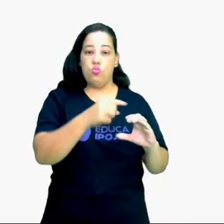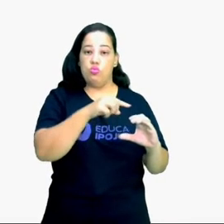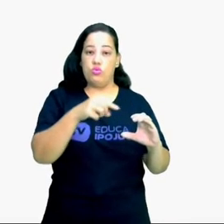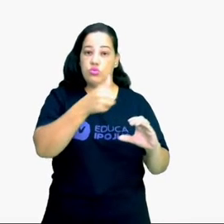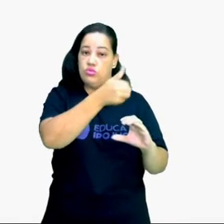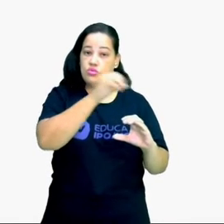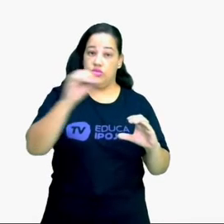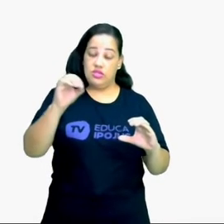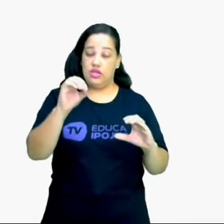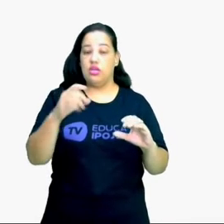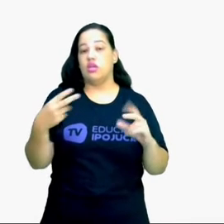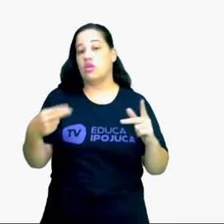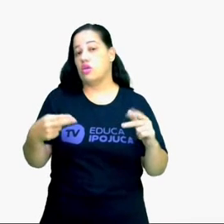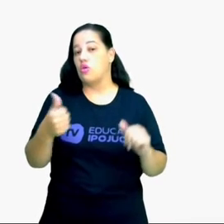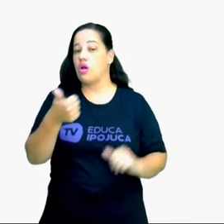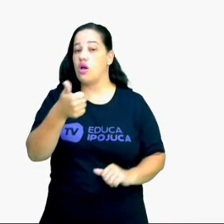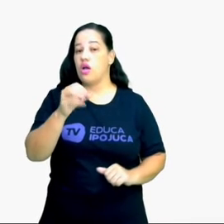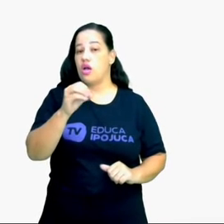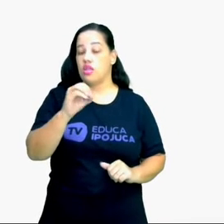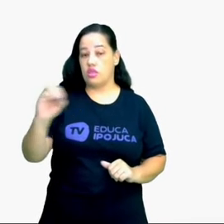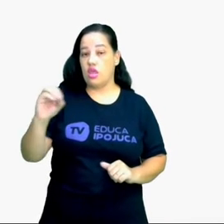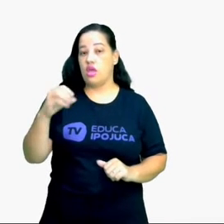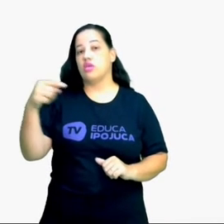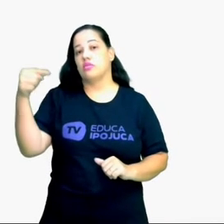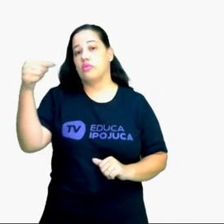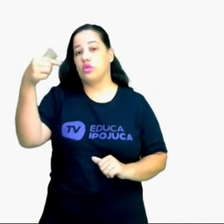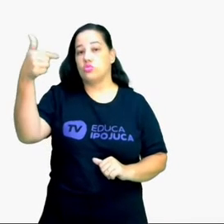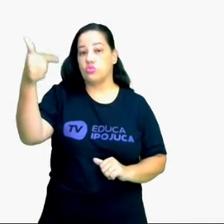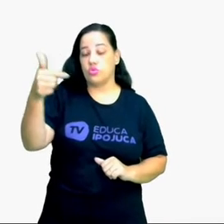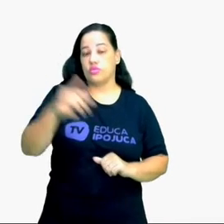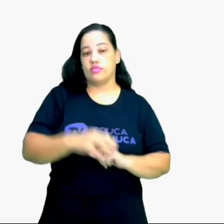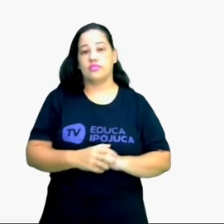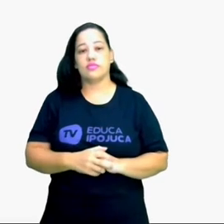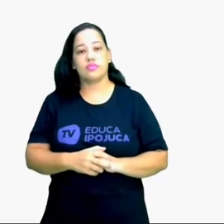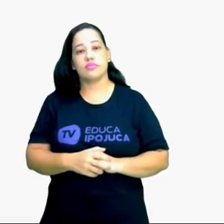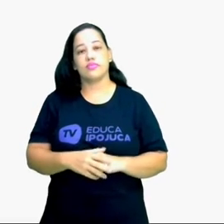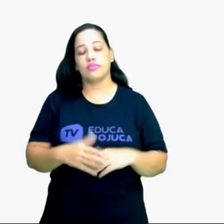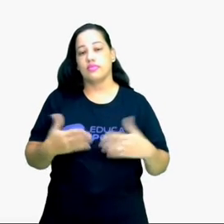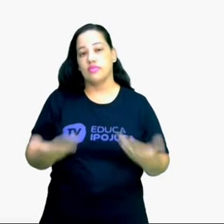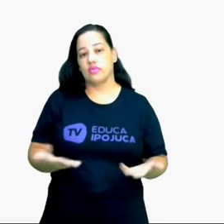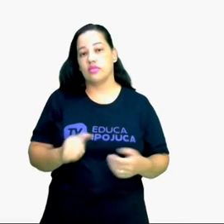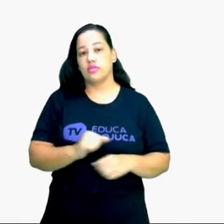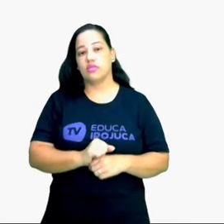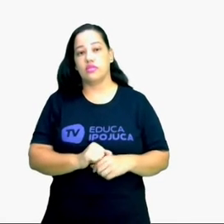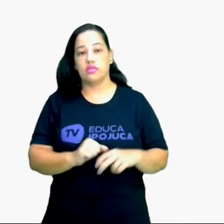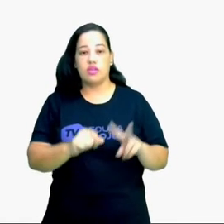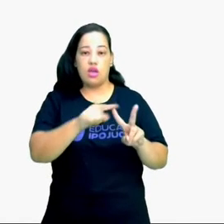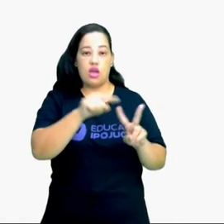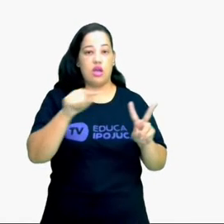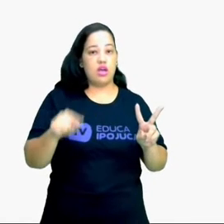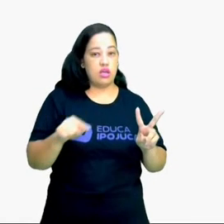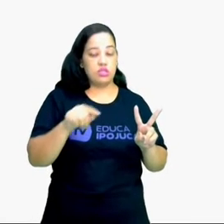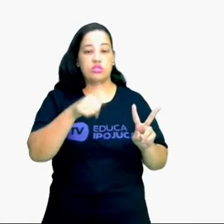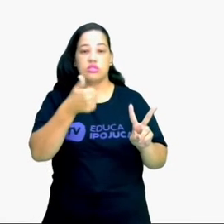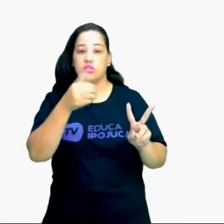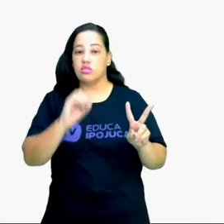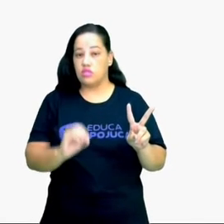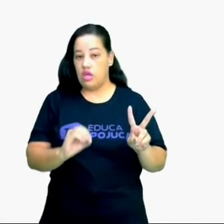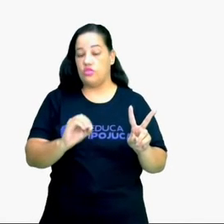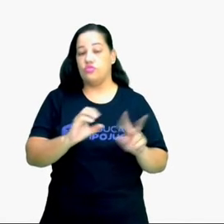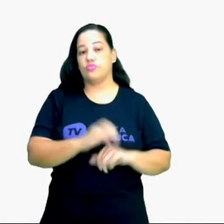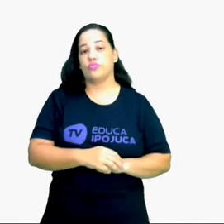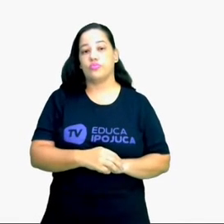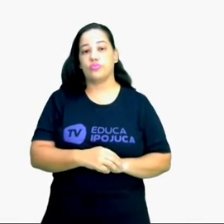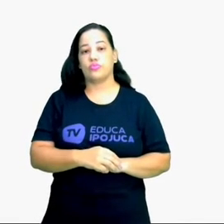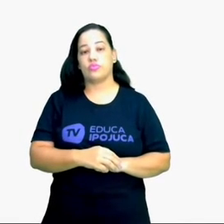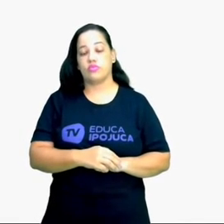significa 10 elevado a menos 2. Letra D, raiz cúbica de 10. Vamos